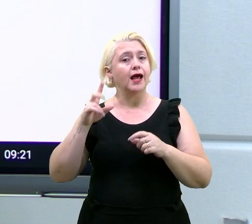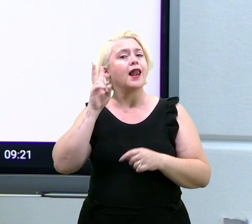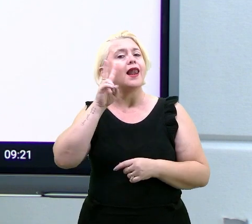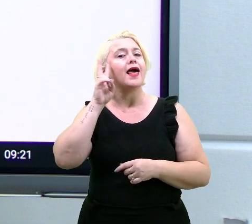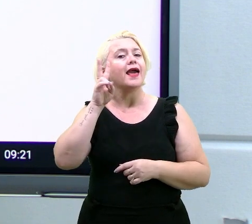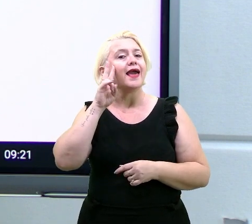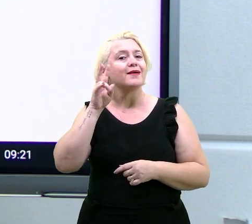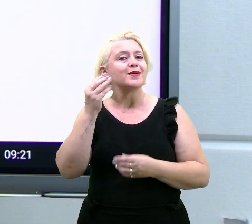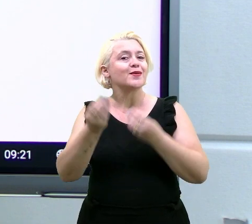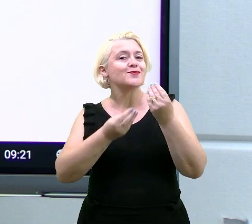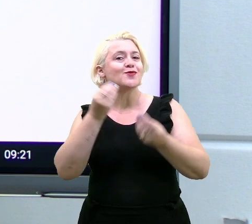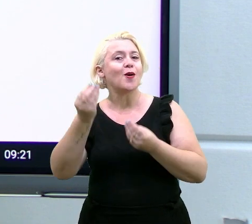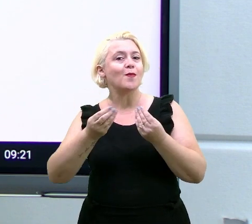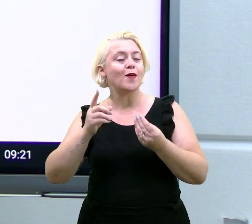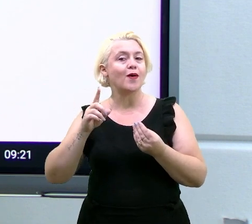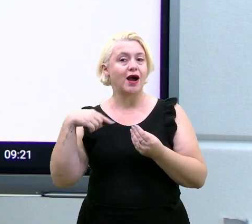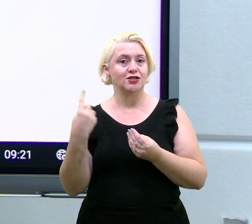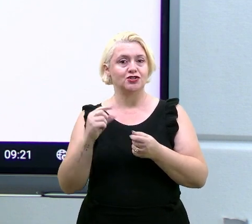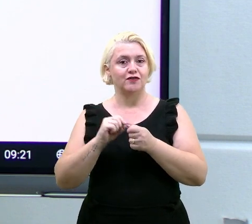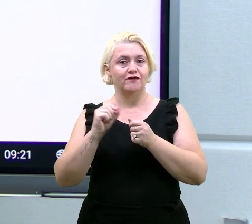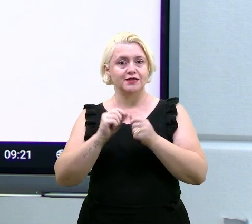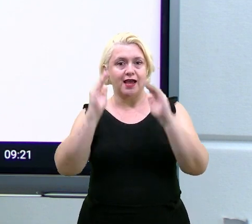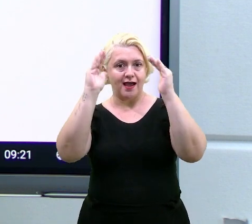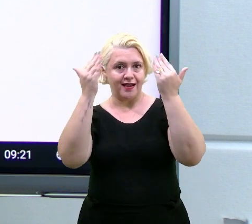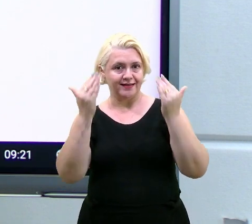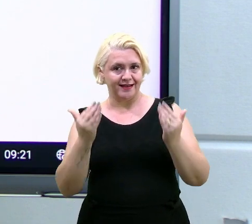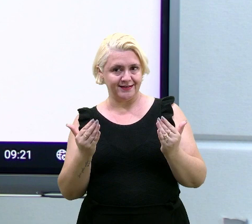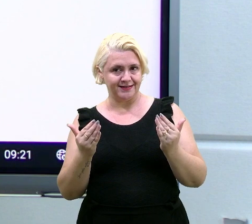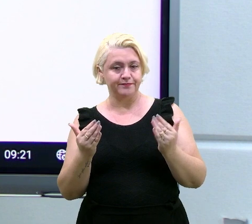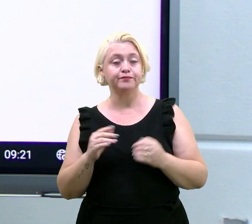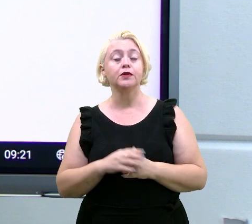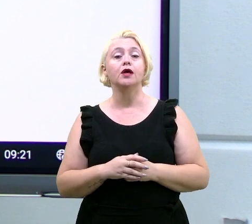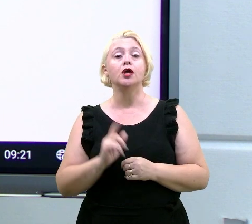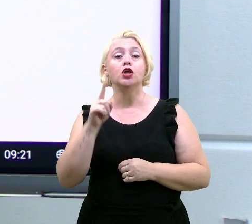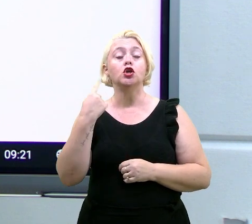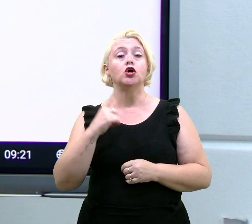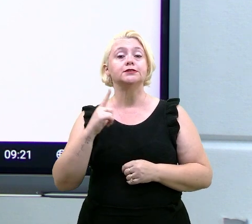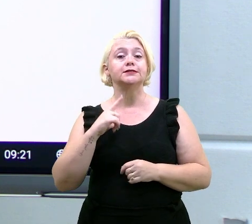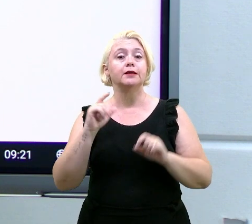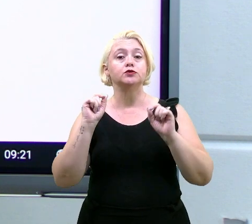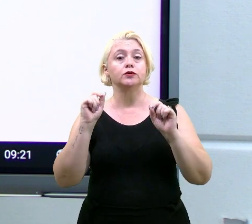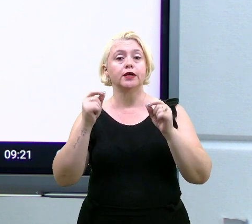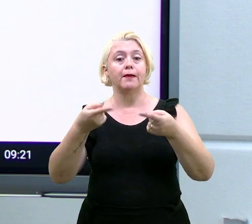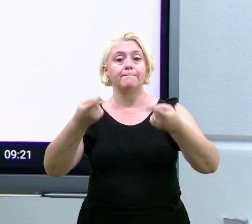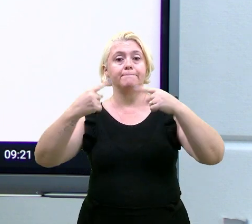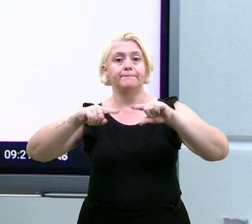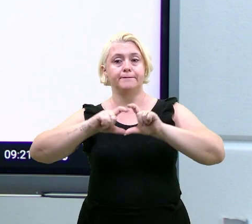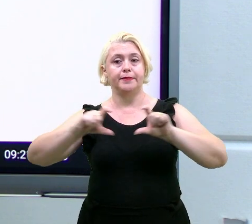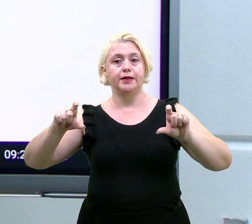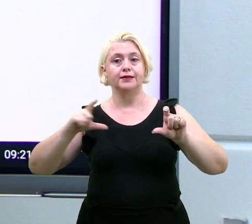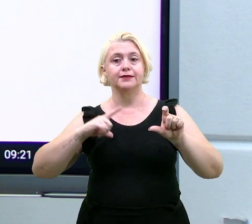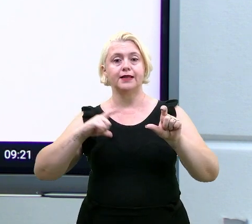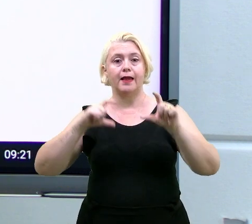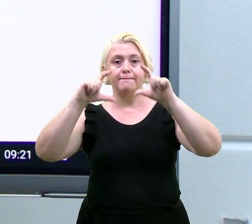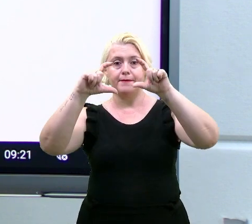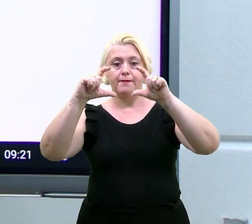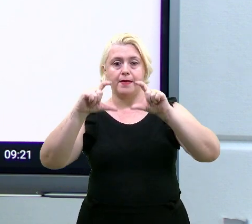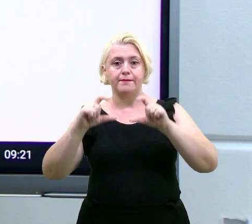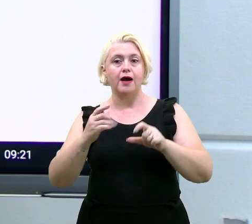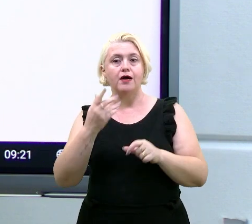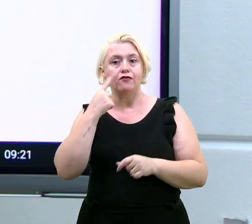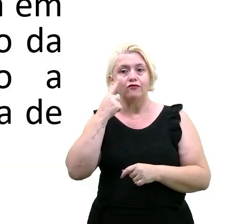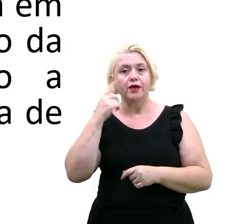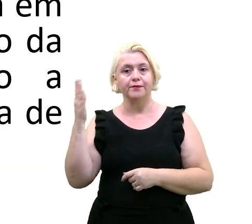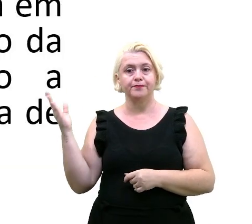lembrando aí de como é que a gente vai fazendo essa análise nós temos o qu agora nós temos aquelas partes Acompanha